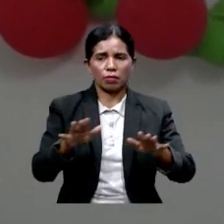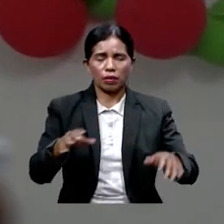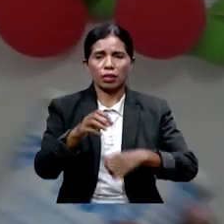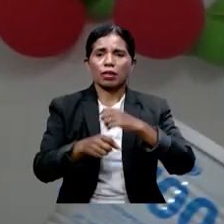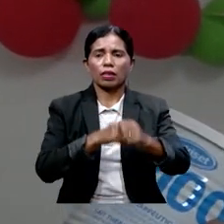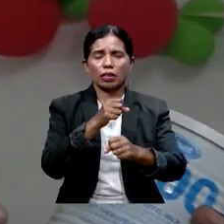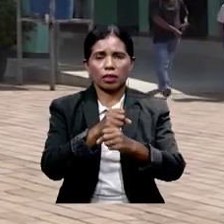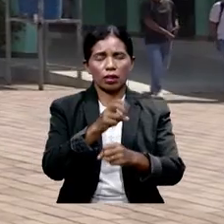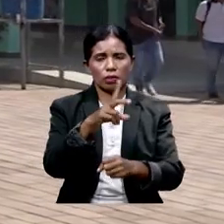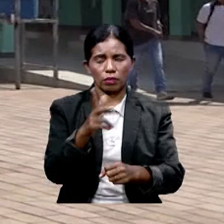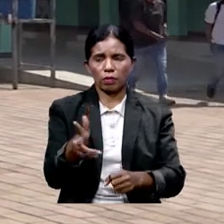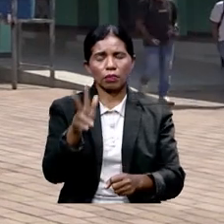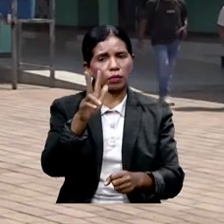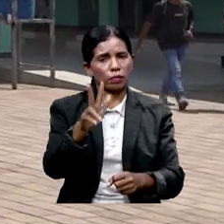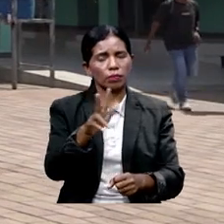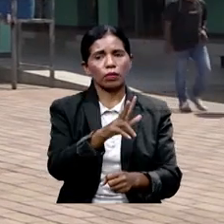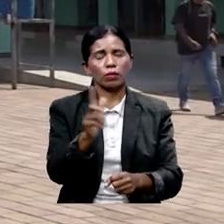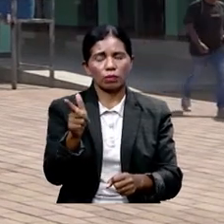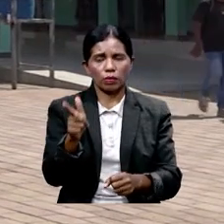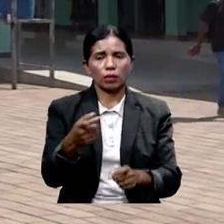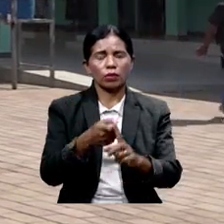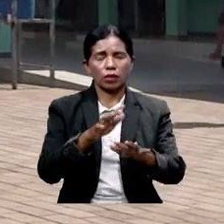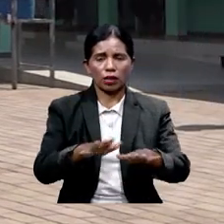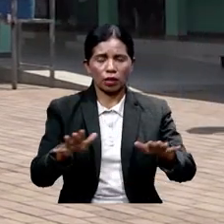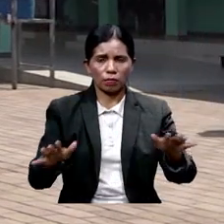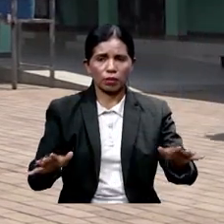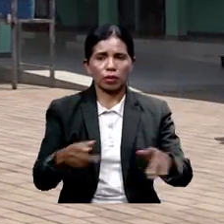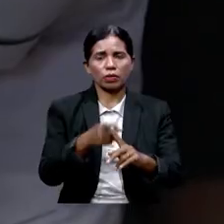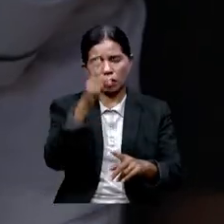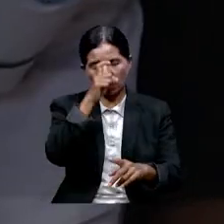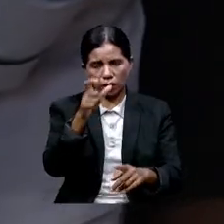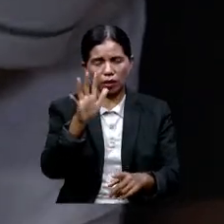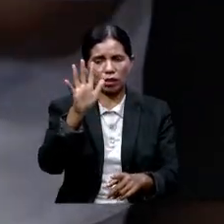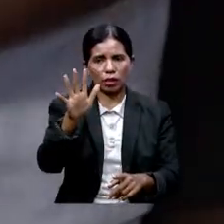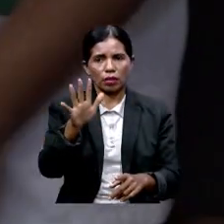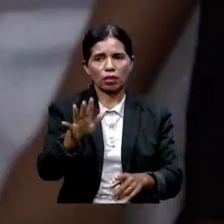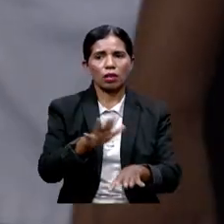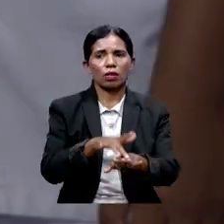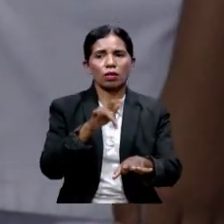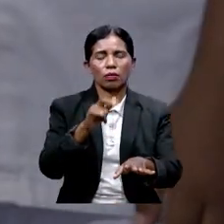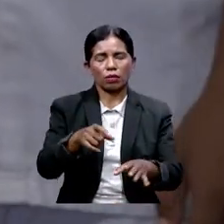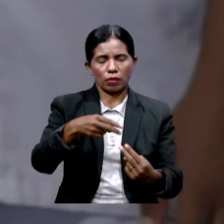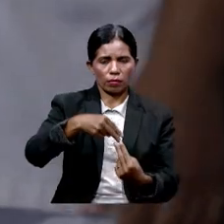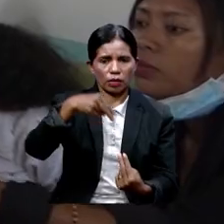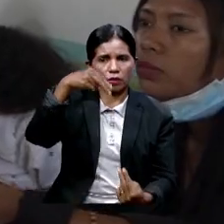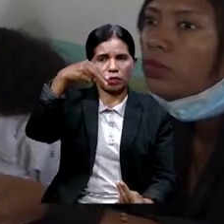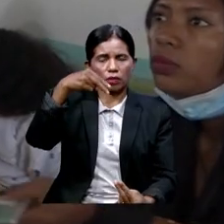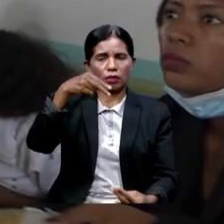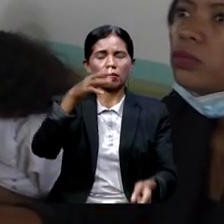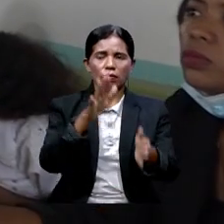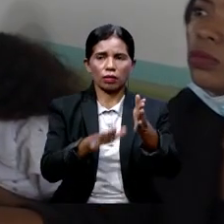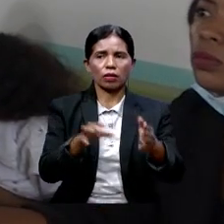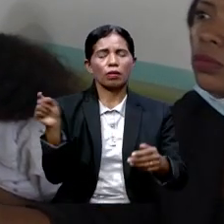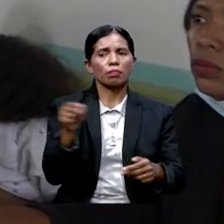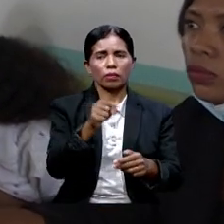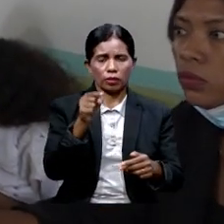nulu, hatudu kuaze metade husi labari koidade menu susi tinang lima maka fetadu husi man nutrisaun kroniku.